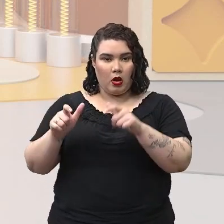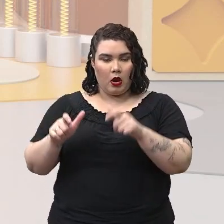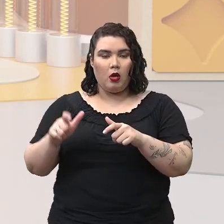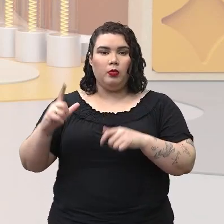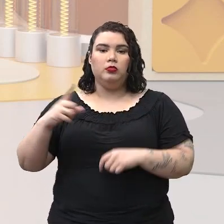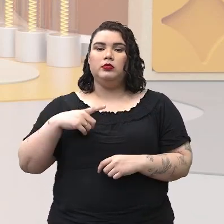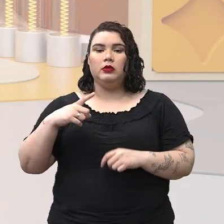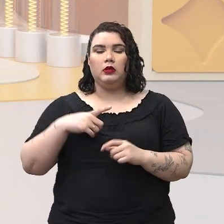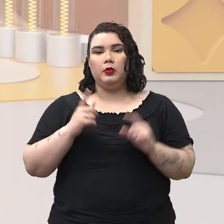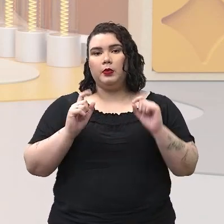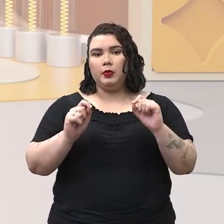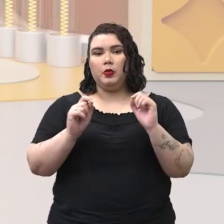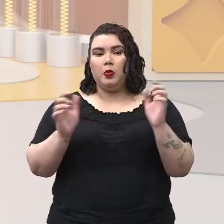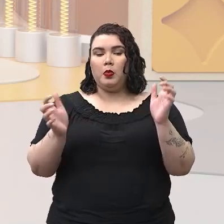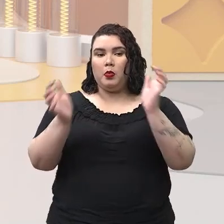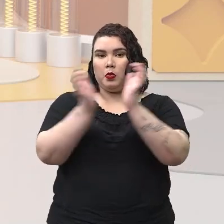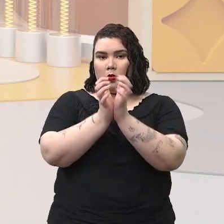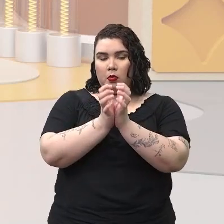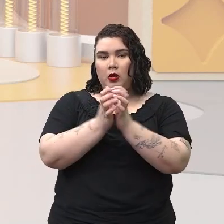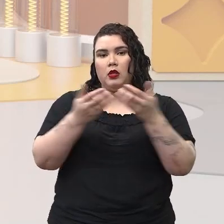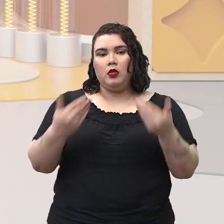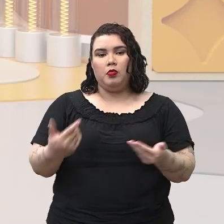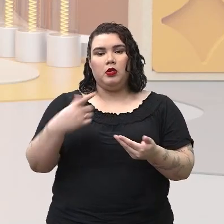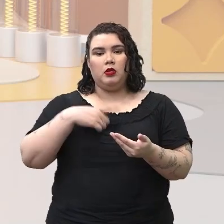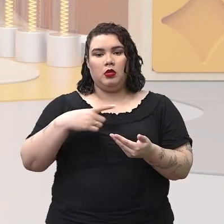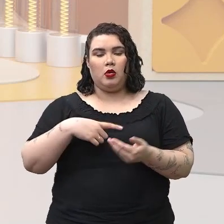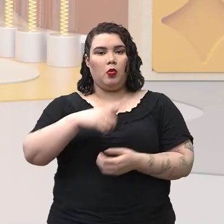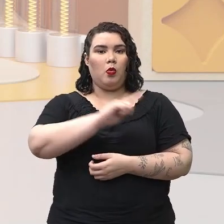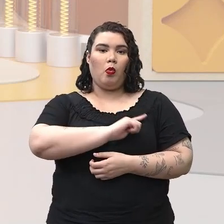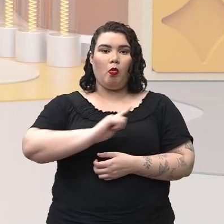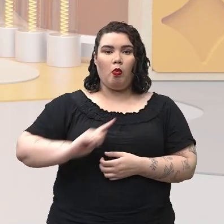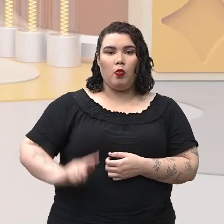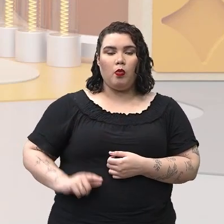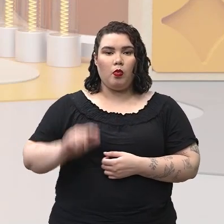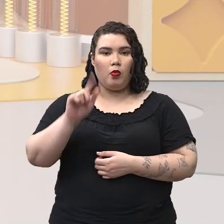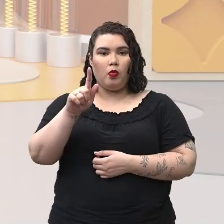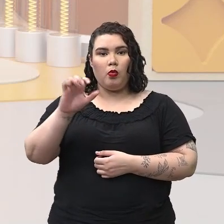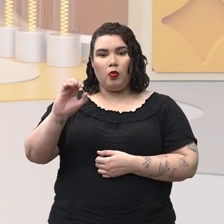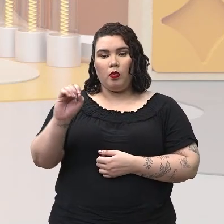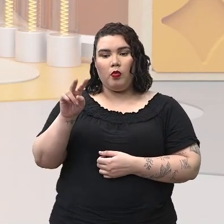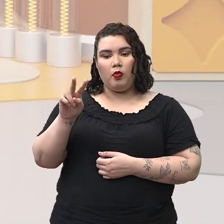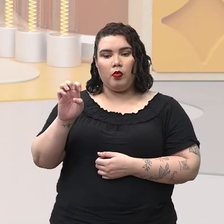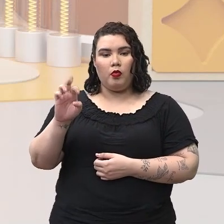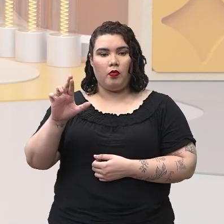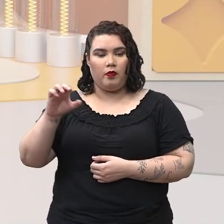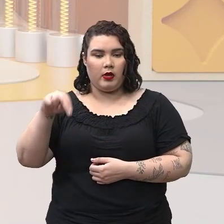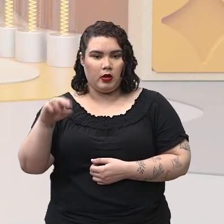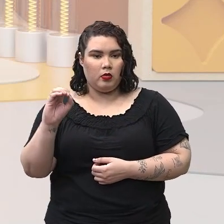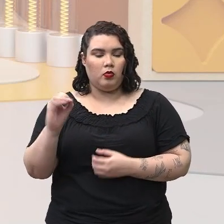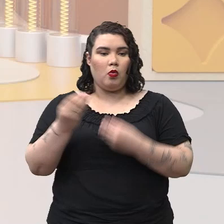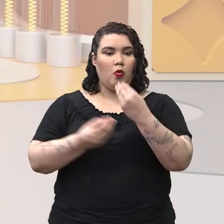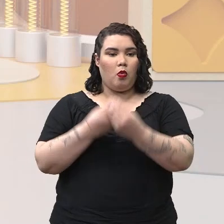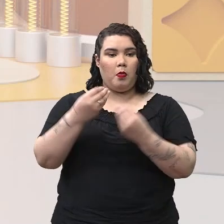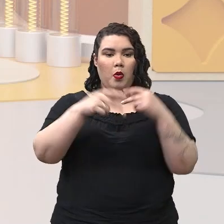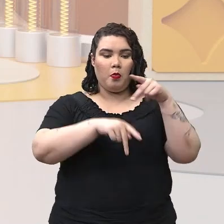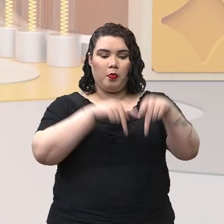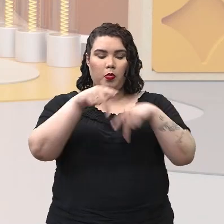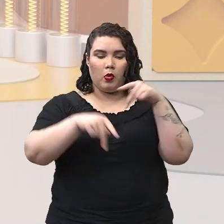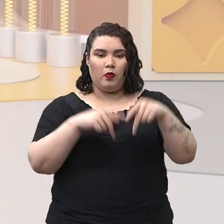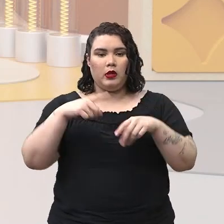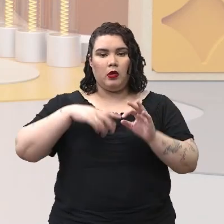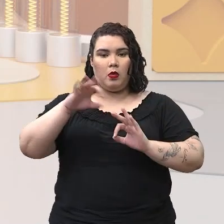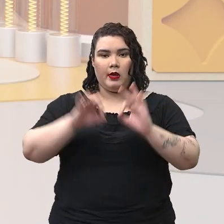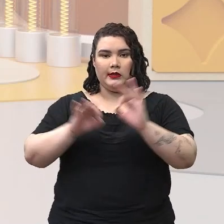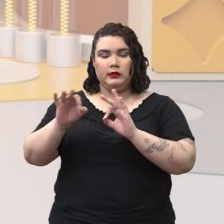ali desse grupo, ele tem a organização de governo. É a forma como esse povo está sendo